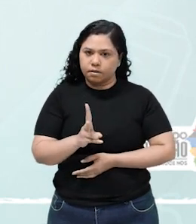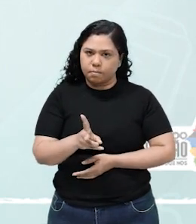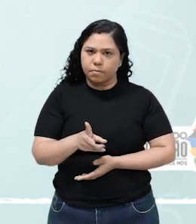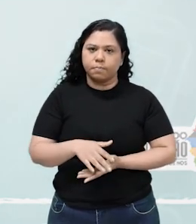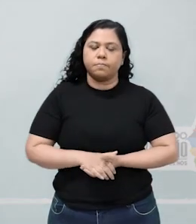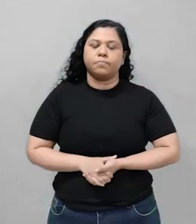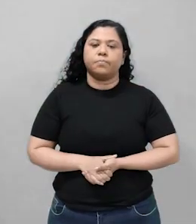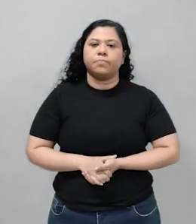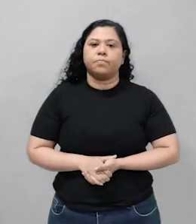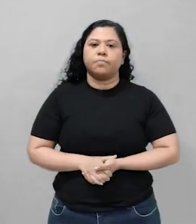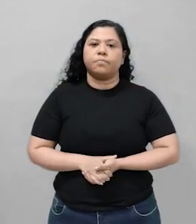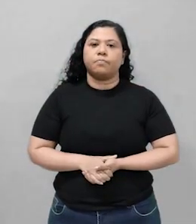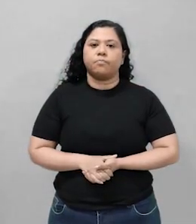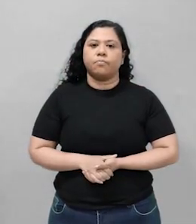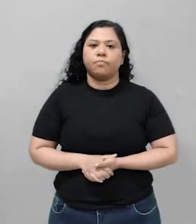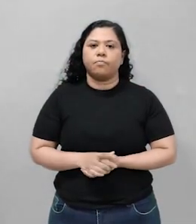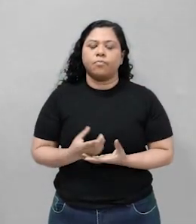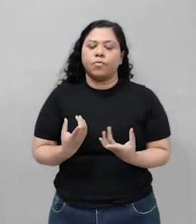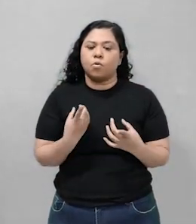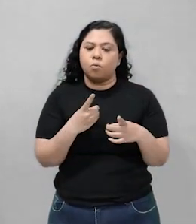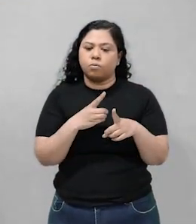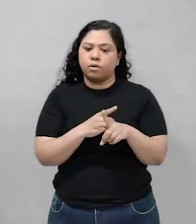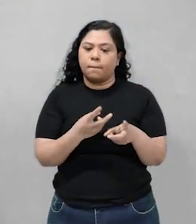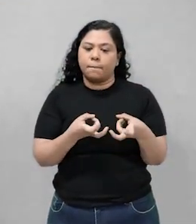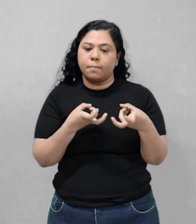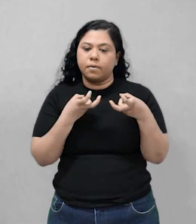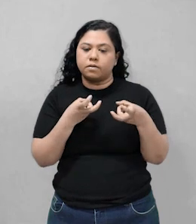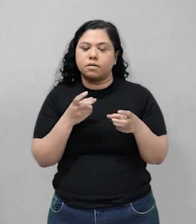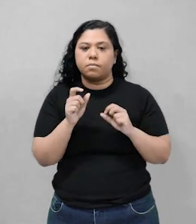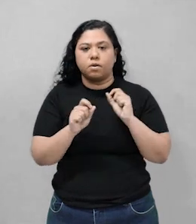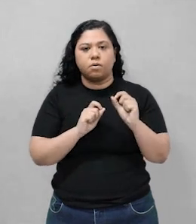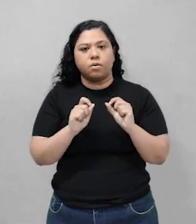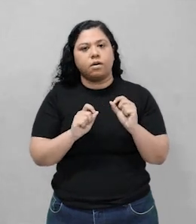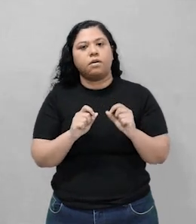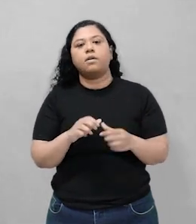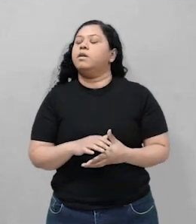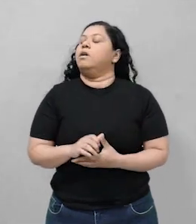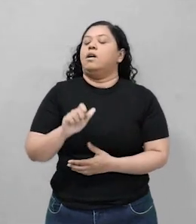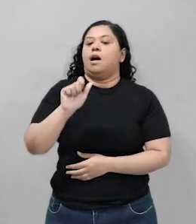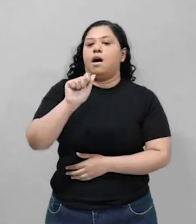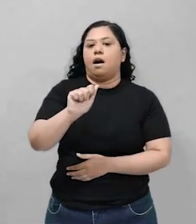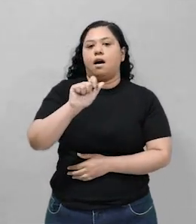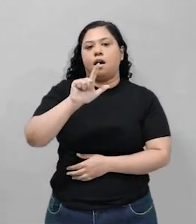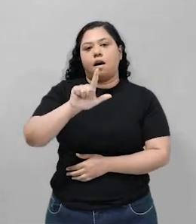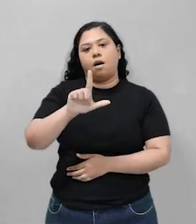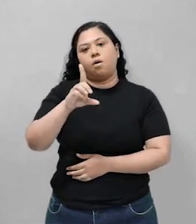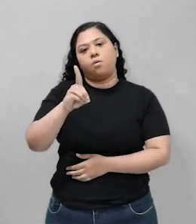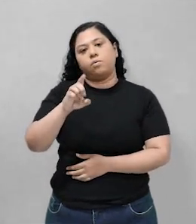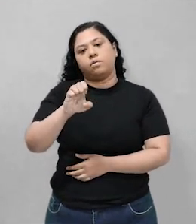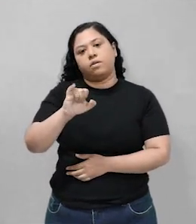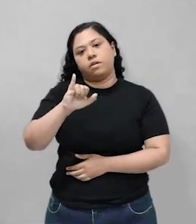vai marcar, ou vamos ter identificado um composto chamado de aldeído.